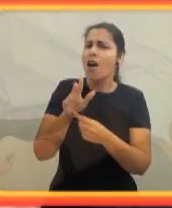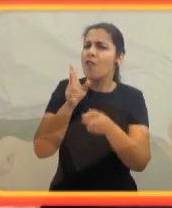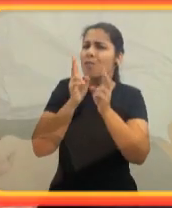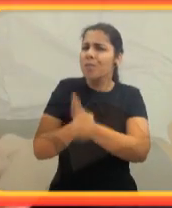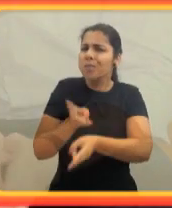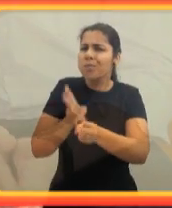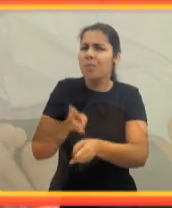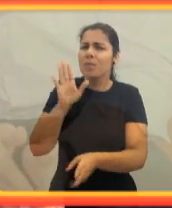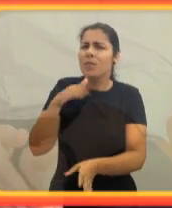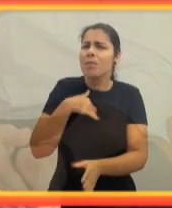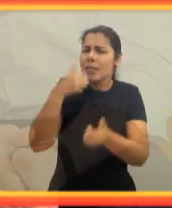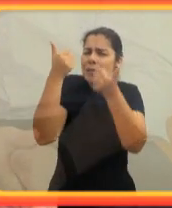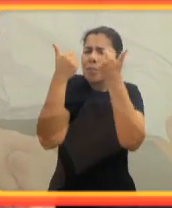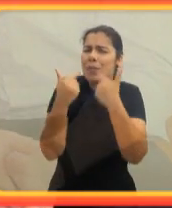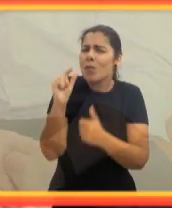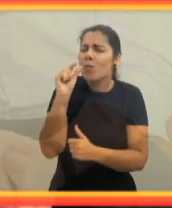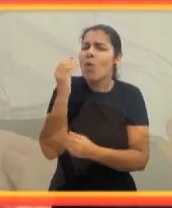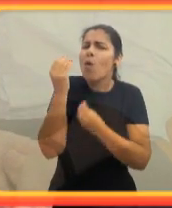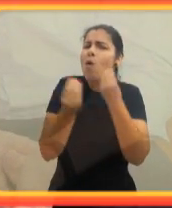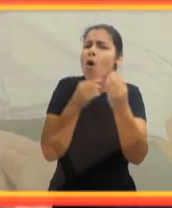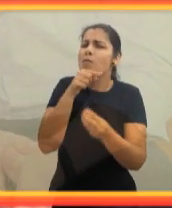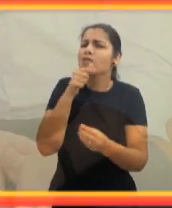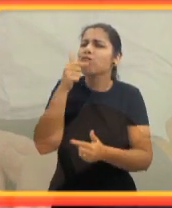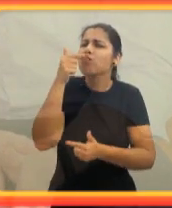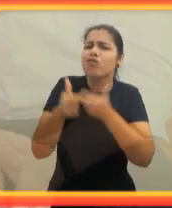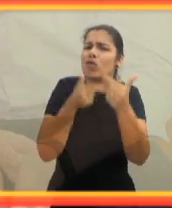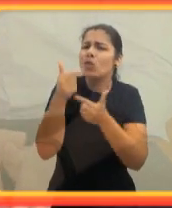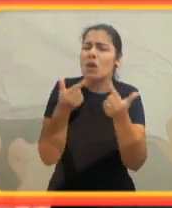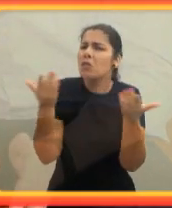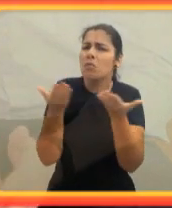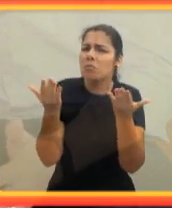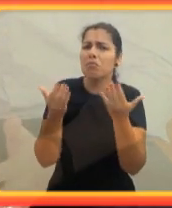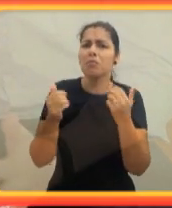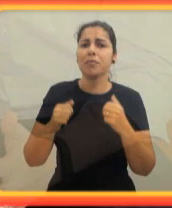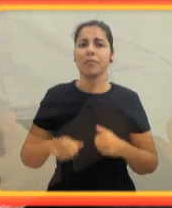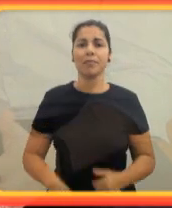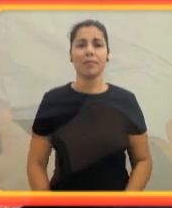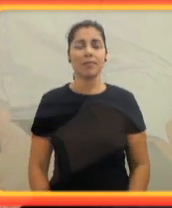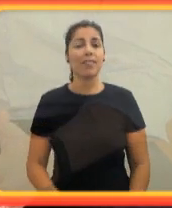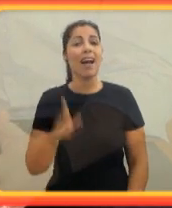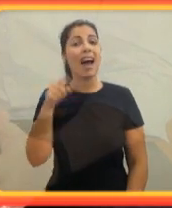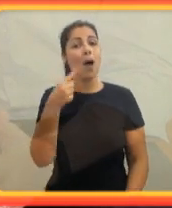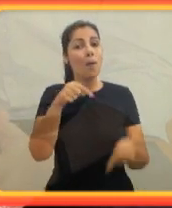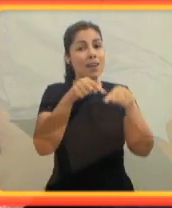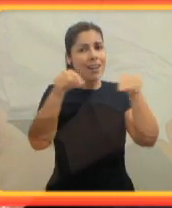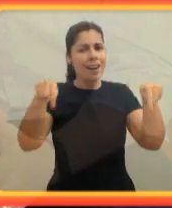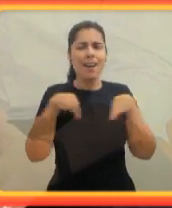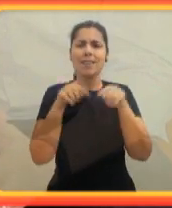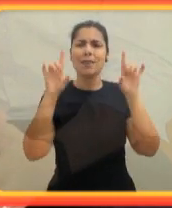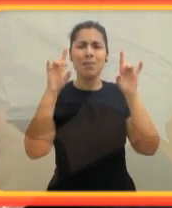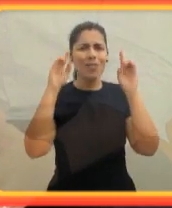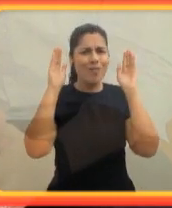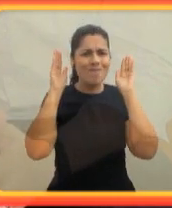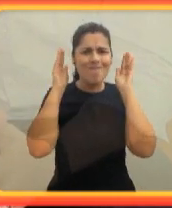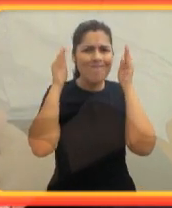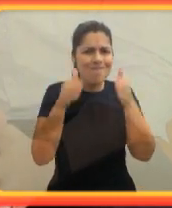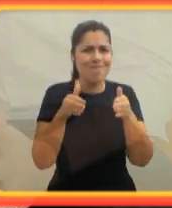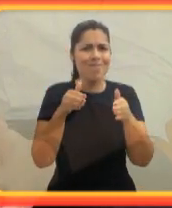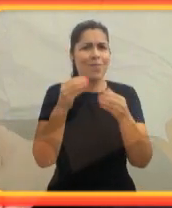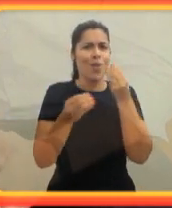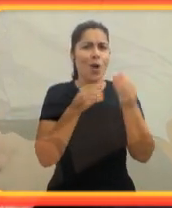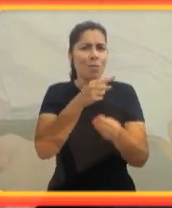fiquei sabendo que vocês inauguraram uma sala aqui, com uma exposição permanente. Me explica um